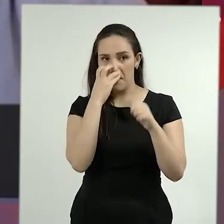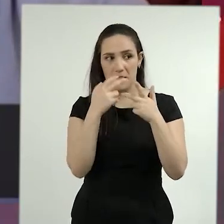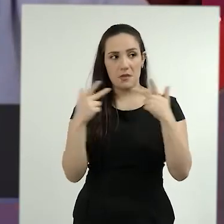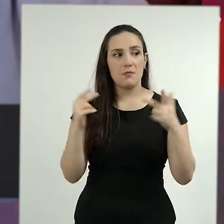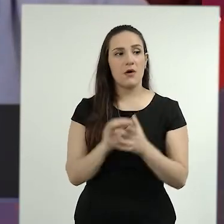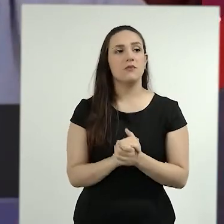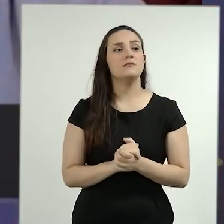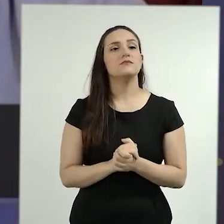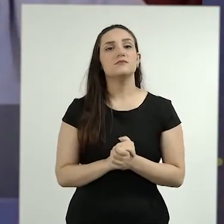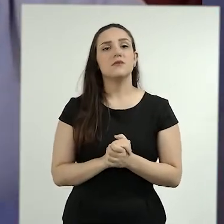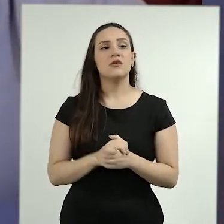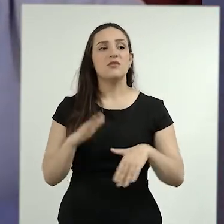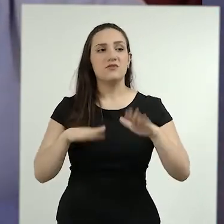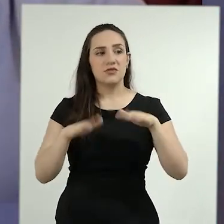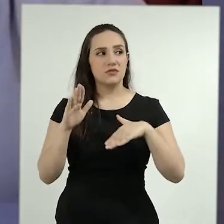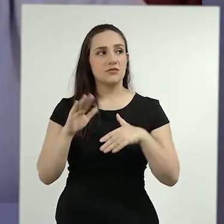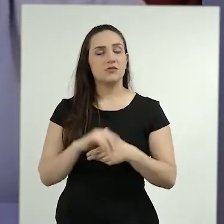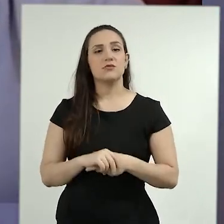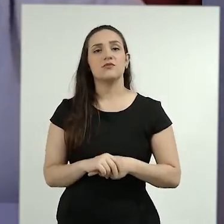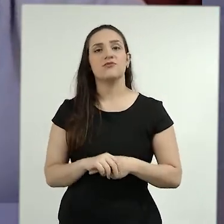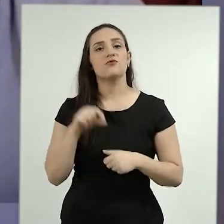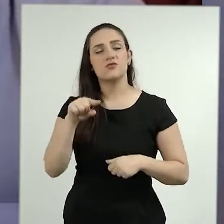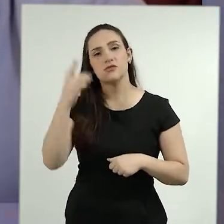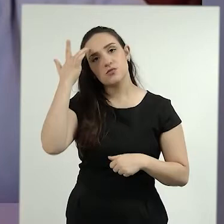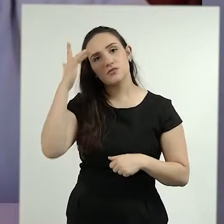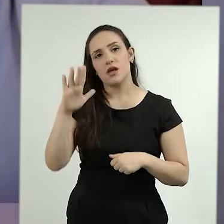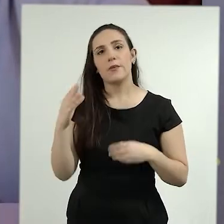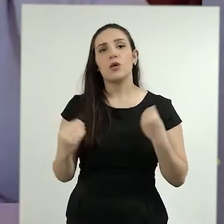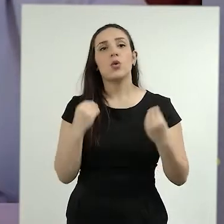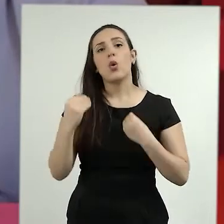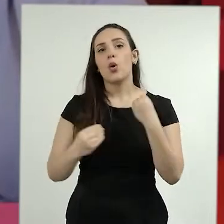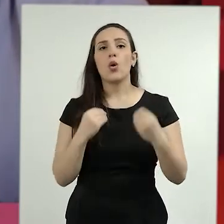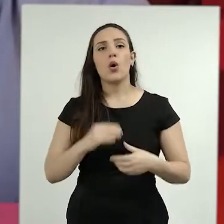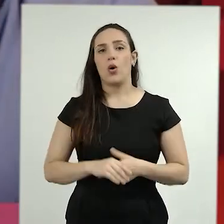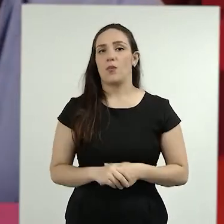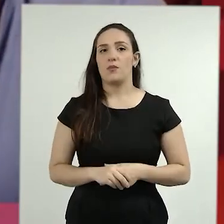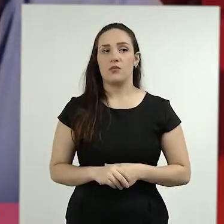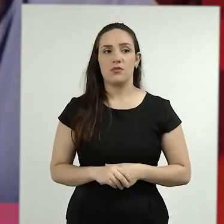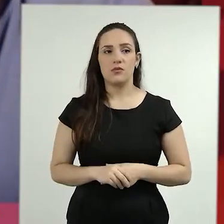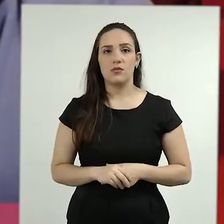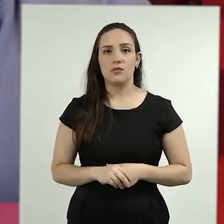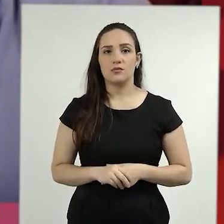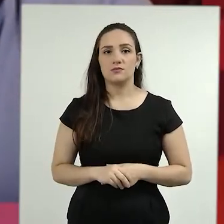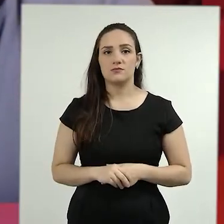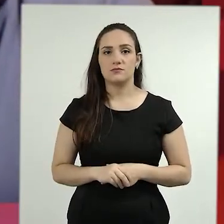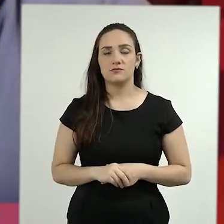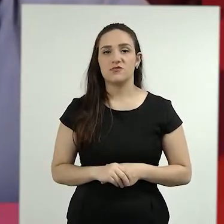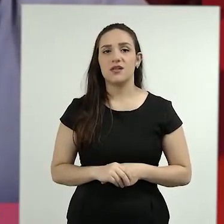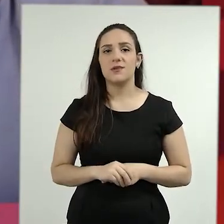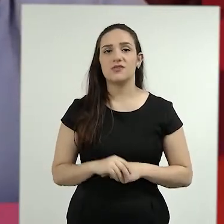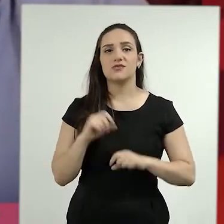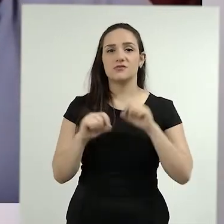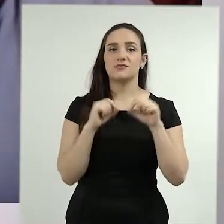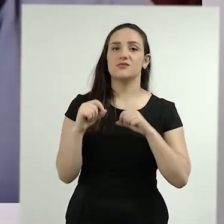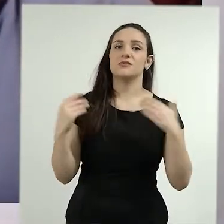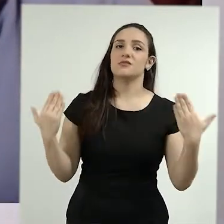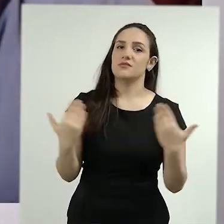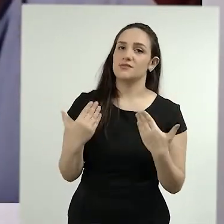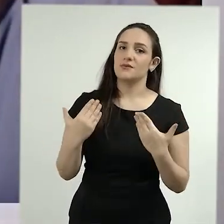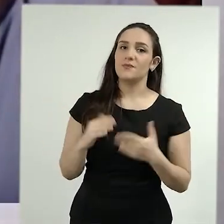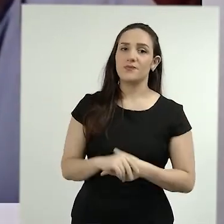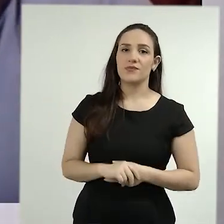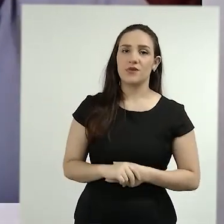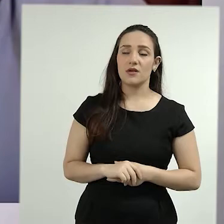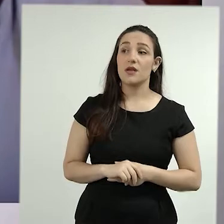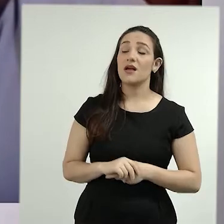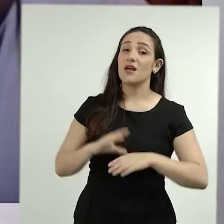se alimentarem de animais silvestres, não saberem a procedência desse alimento, às vezes caçam, já cozinham ali o animal